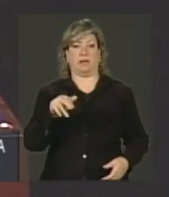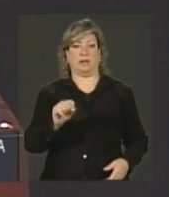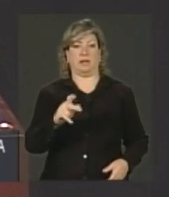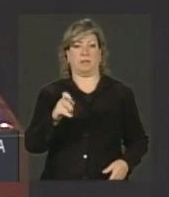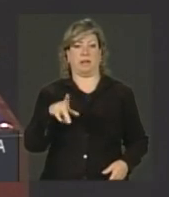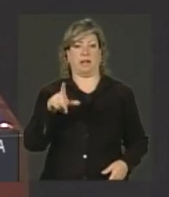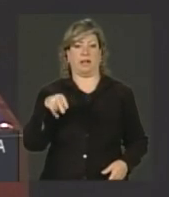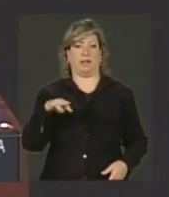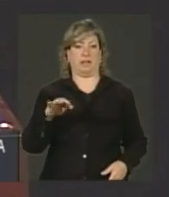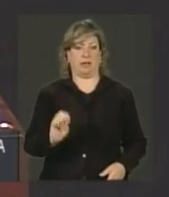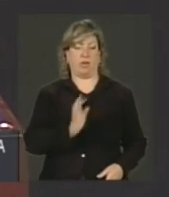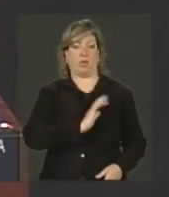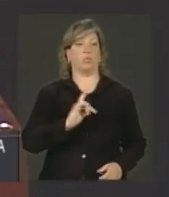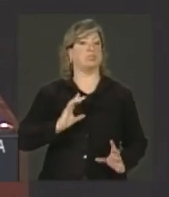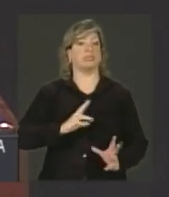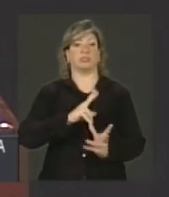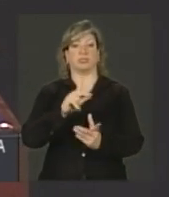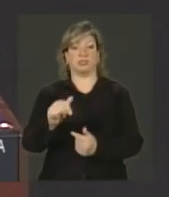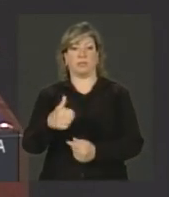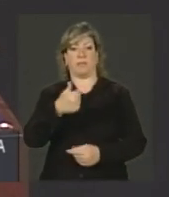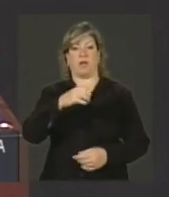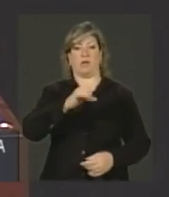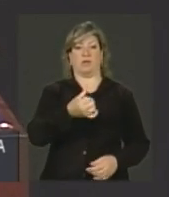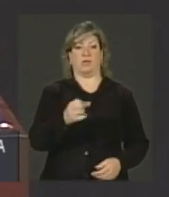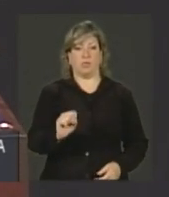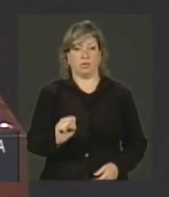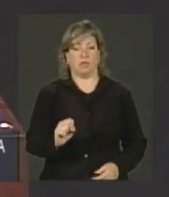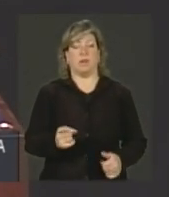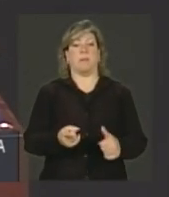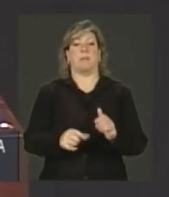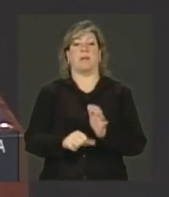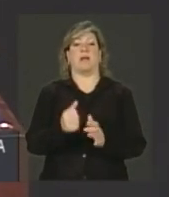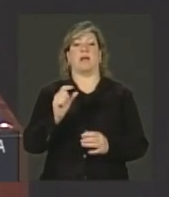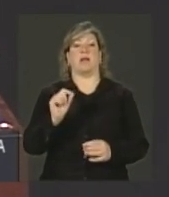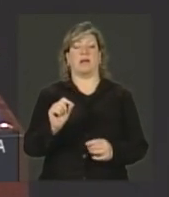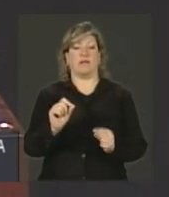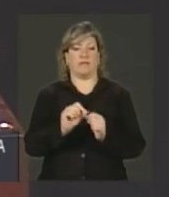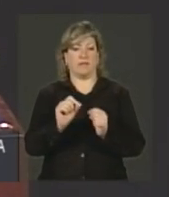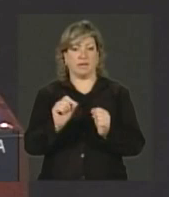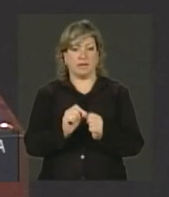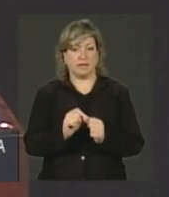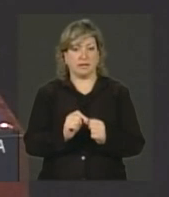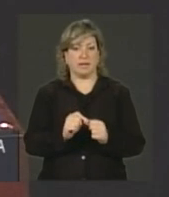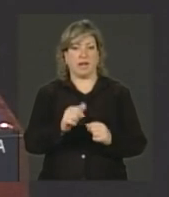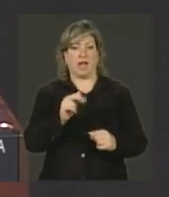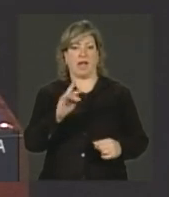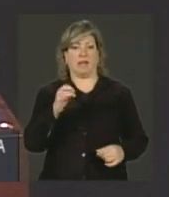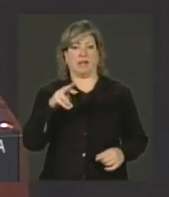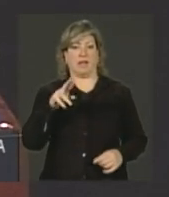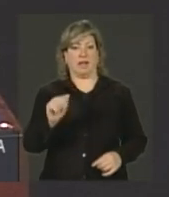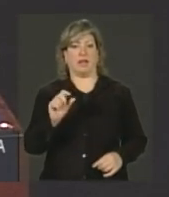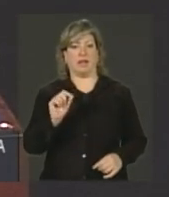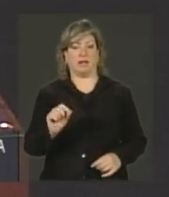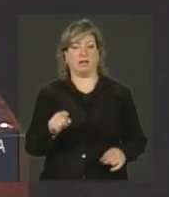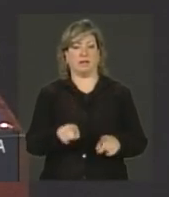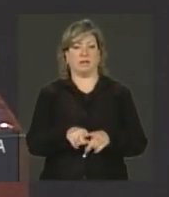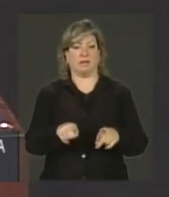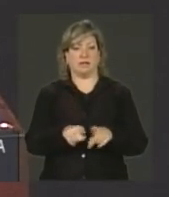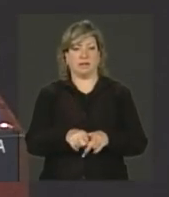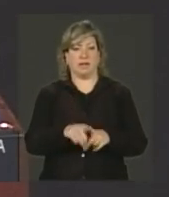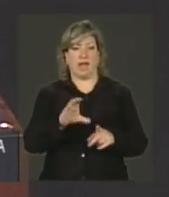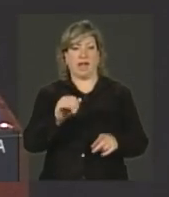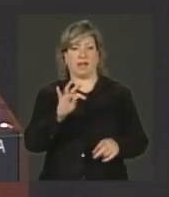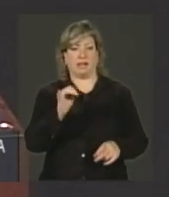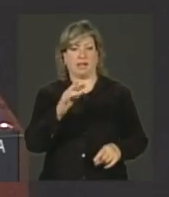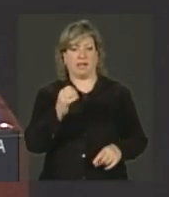1968. Primeira aterotomia da artéria coronária do país e desenvolvimento do primeiro catéter balão capaz de